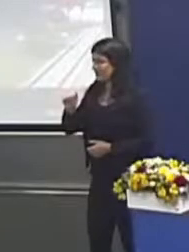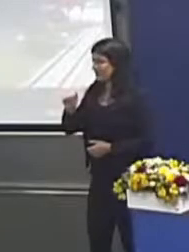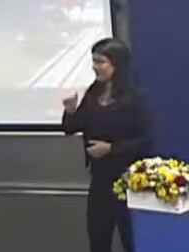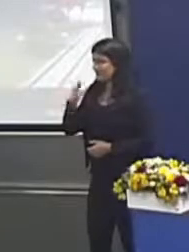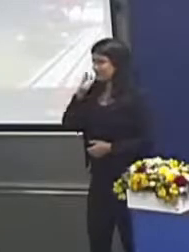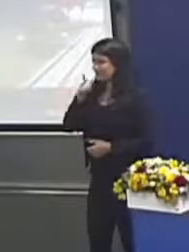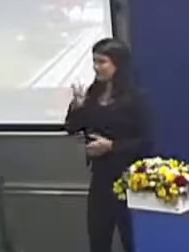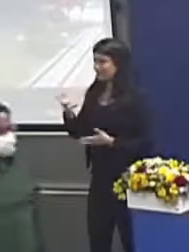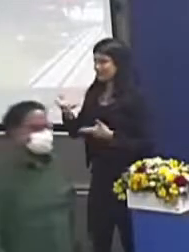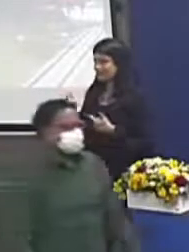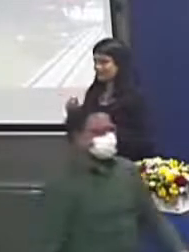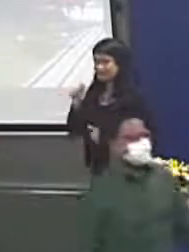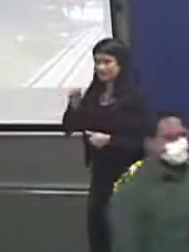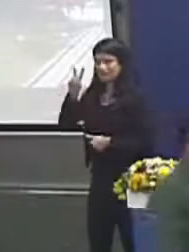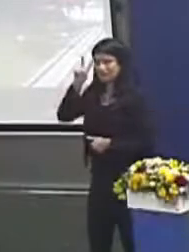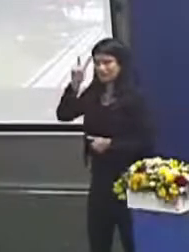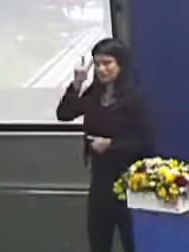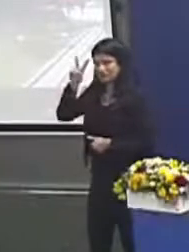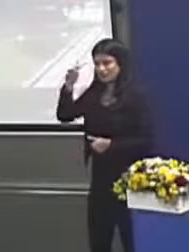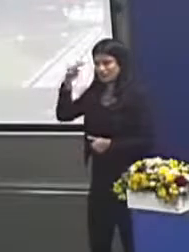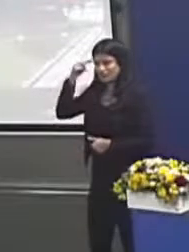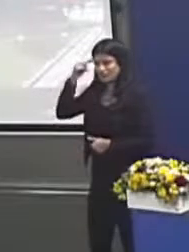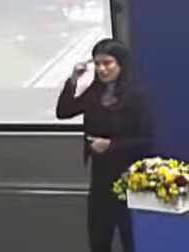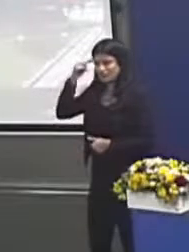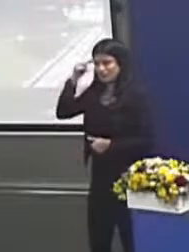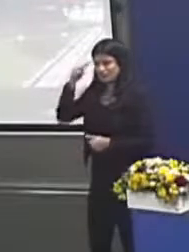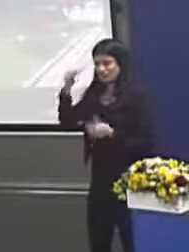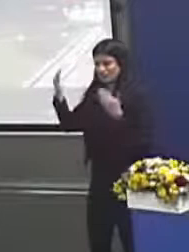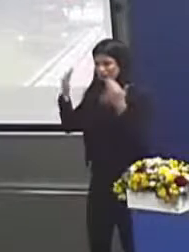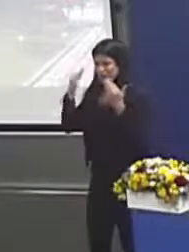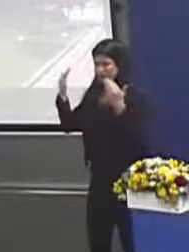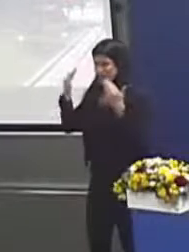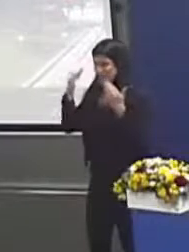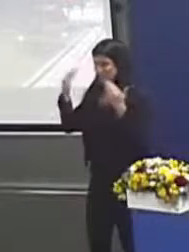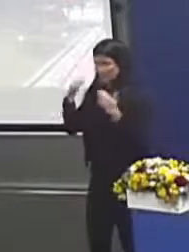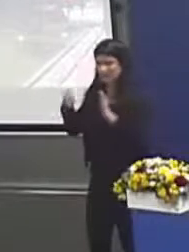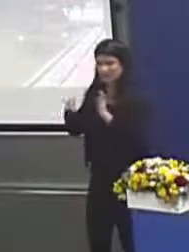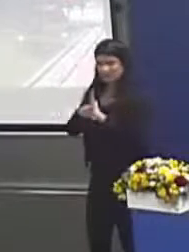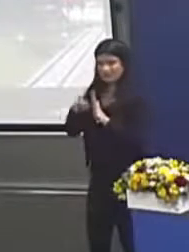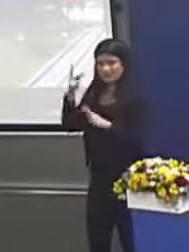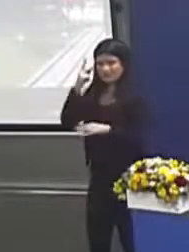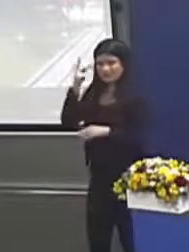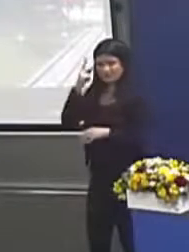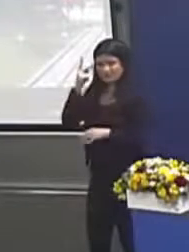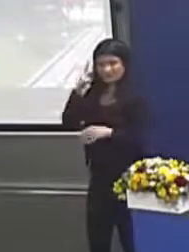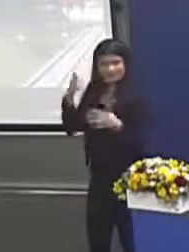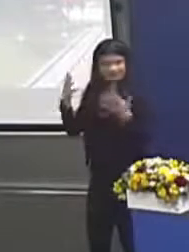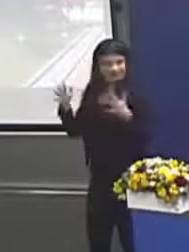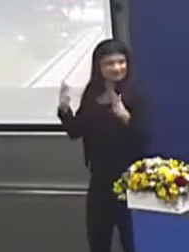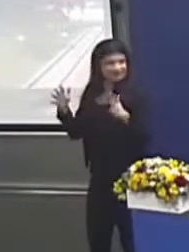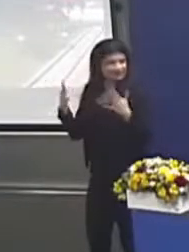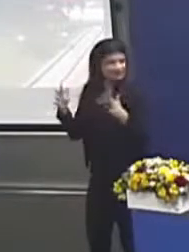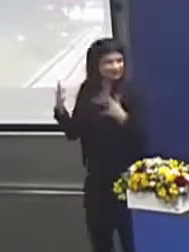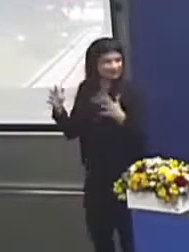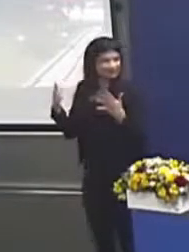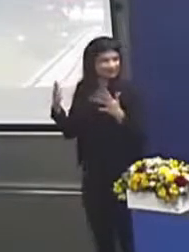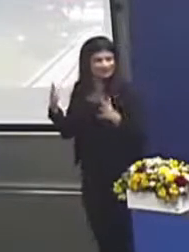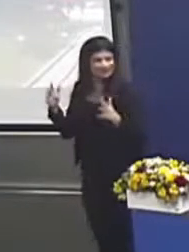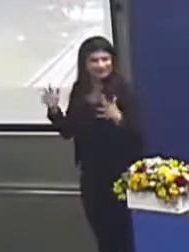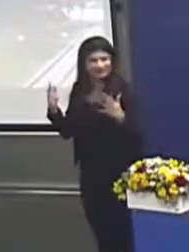pela Comissão História e Memória da Psicologia do Conselho Regional de Psicologia de São Paulo.